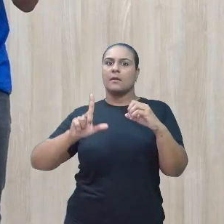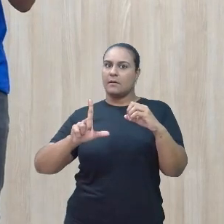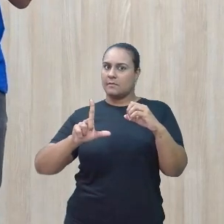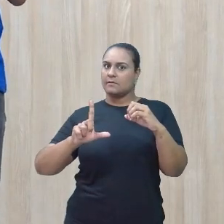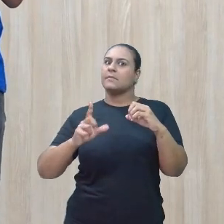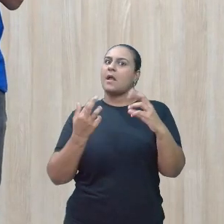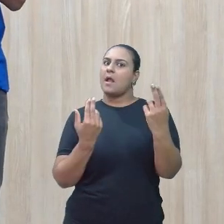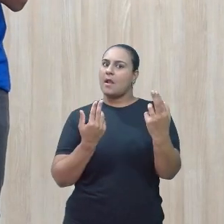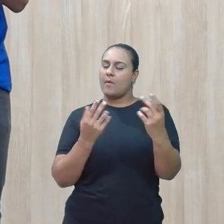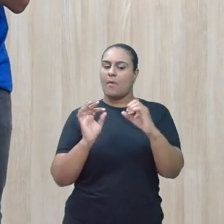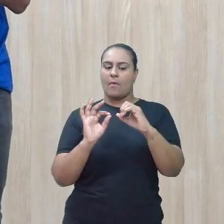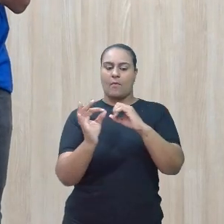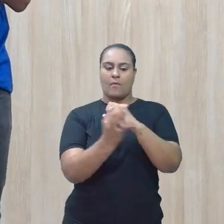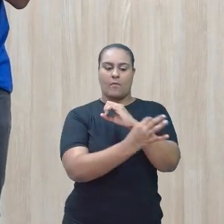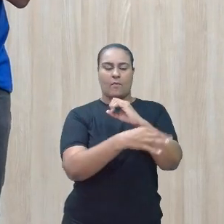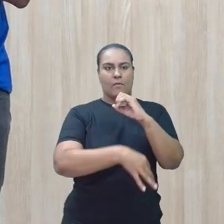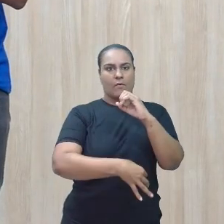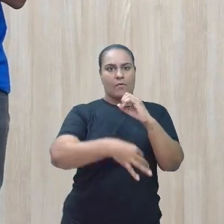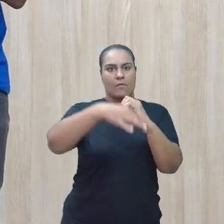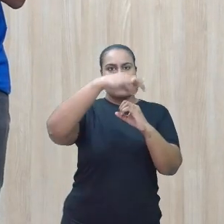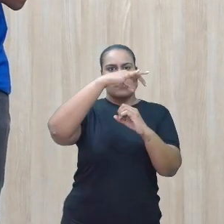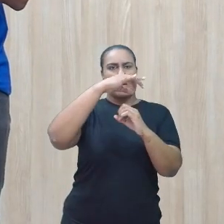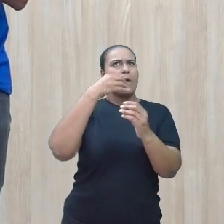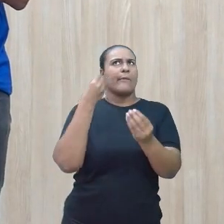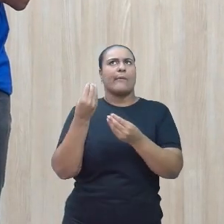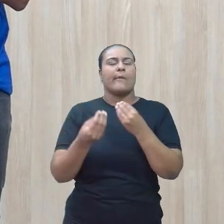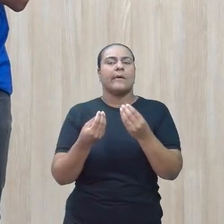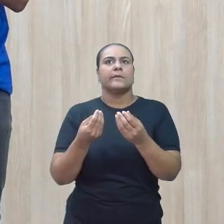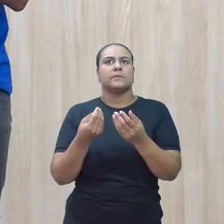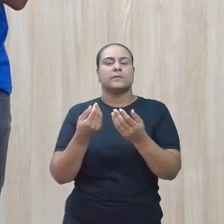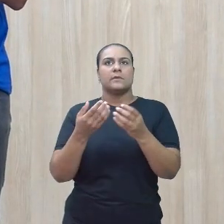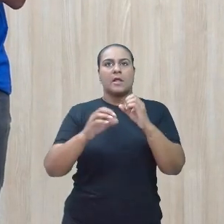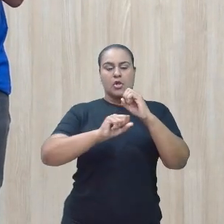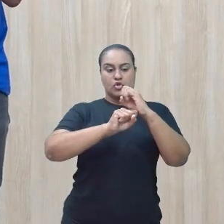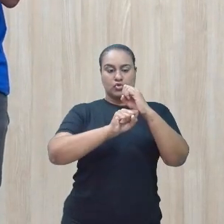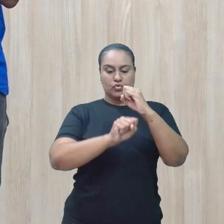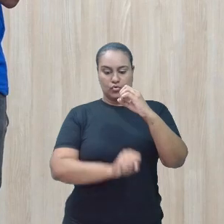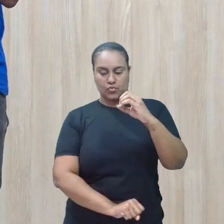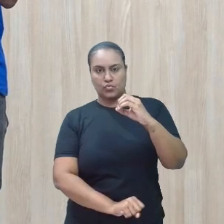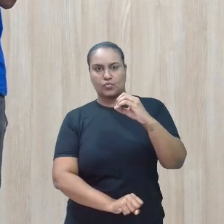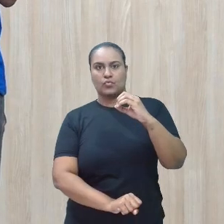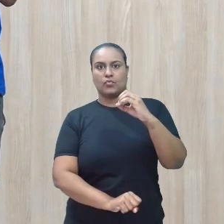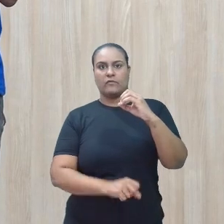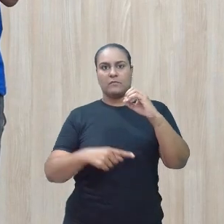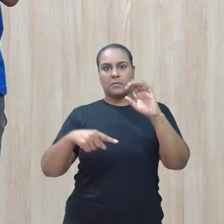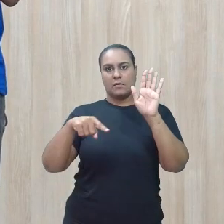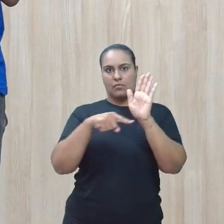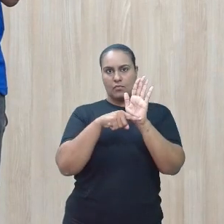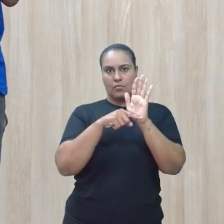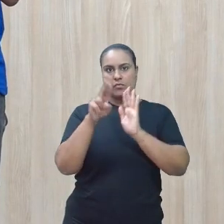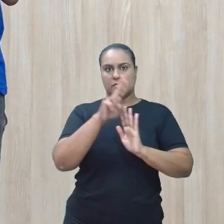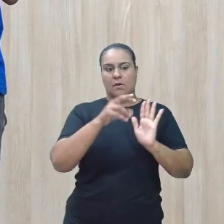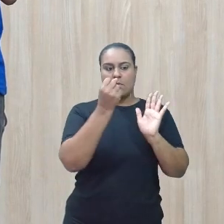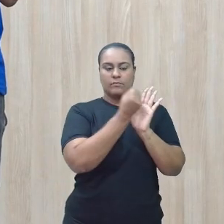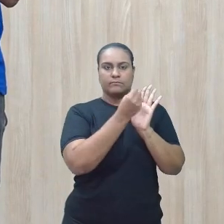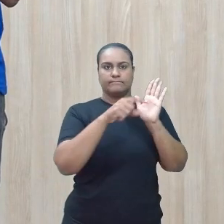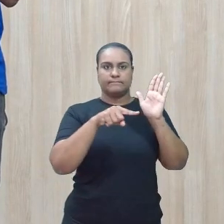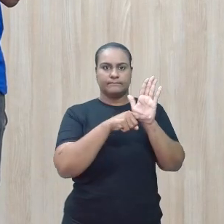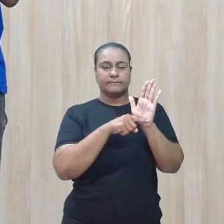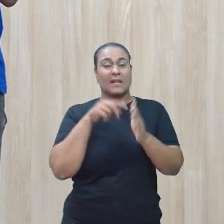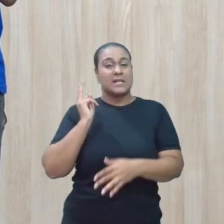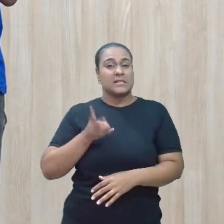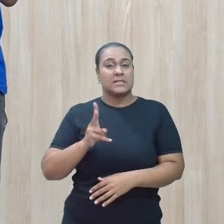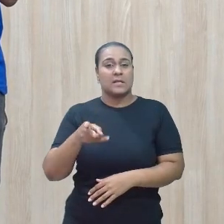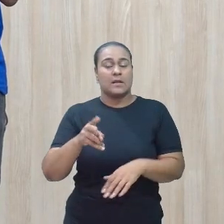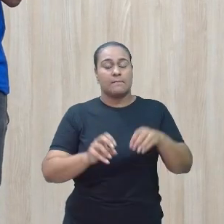tenho essa mesma. O que vai diferenciar é quando eu quiser colocar o sul, tá? Eu vou colocar o menos, tá? Sempre que eu